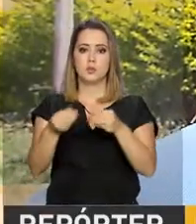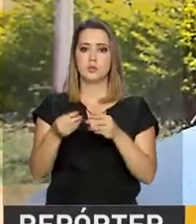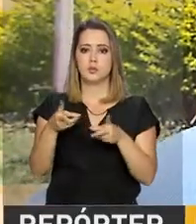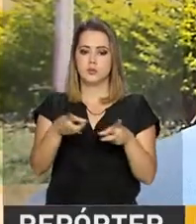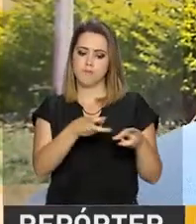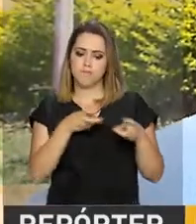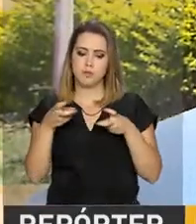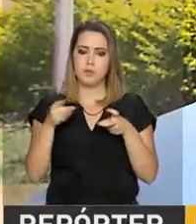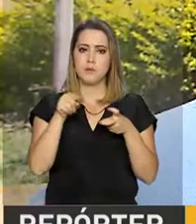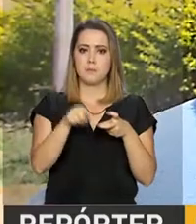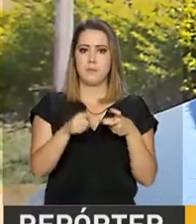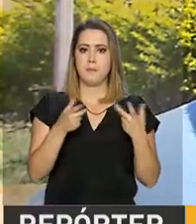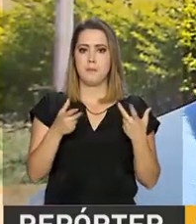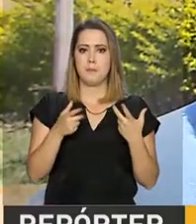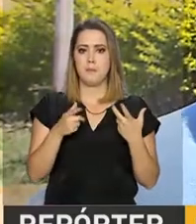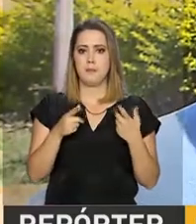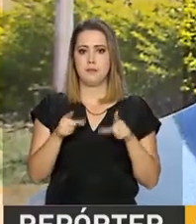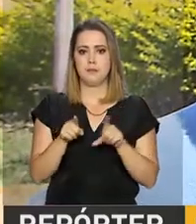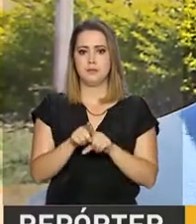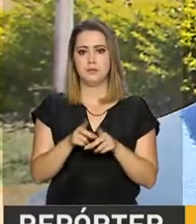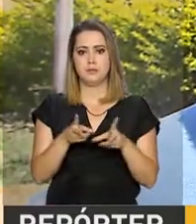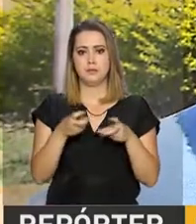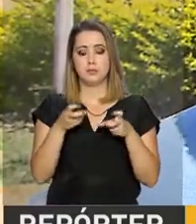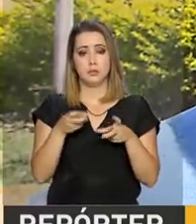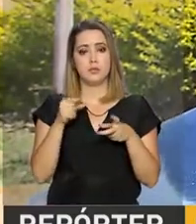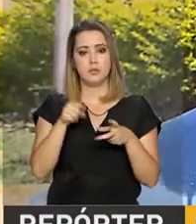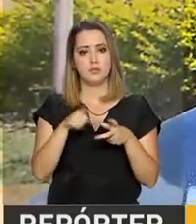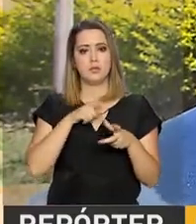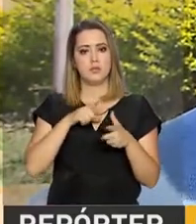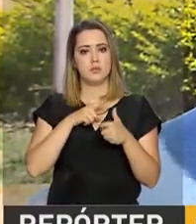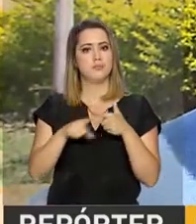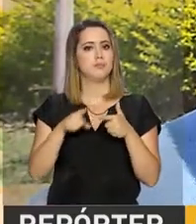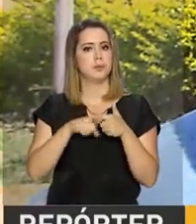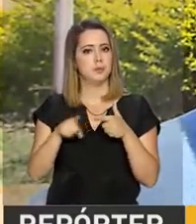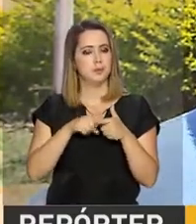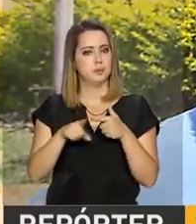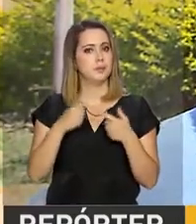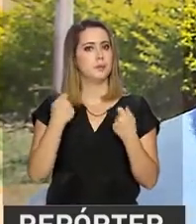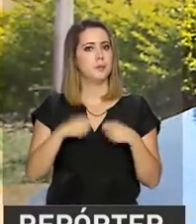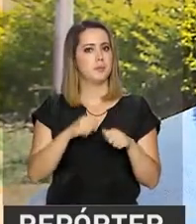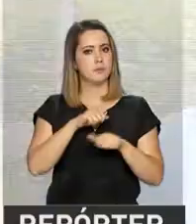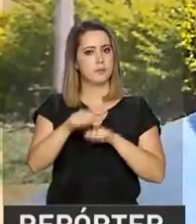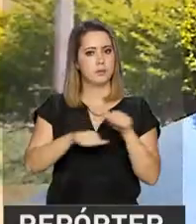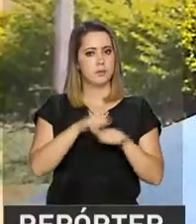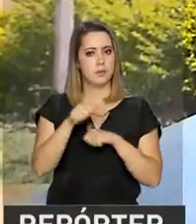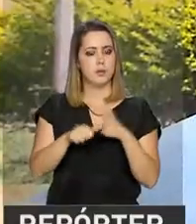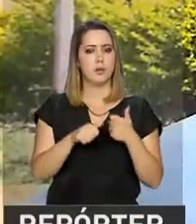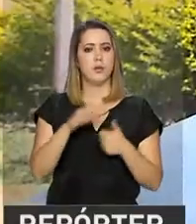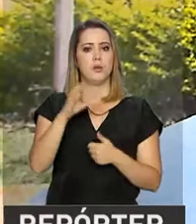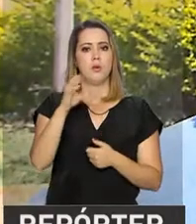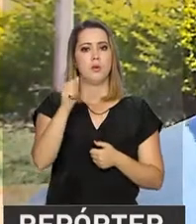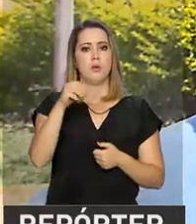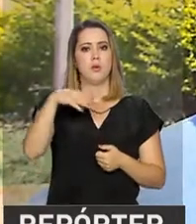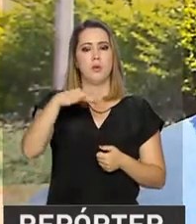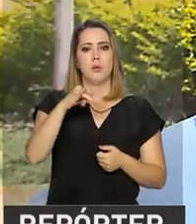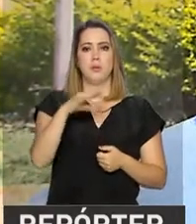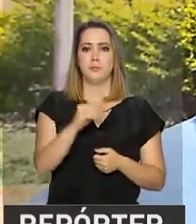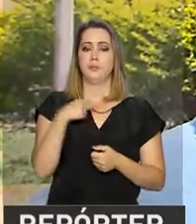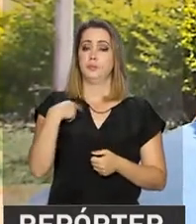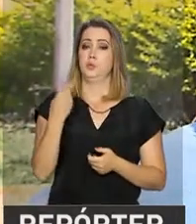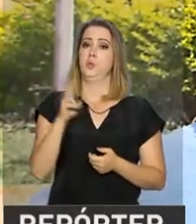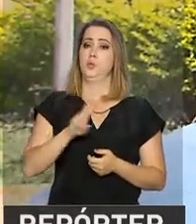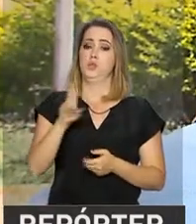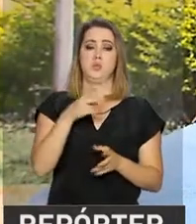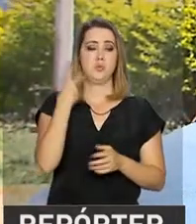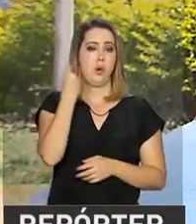analisar e verificar o que realmente teria que trocar wot câmbio e com isso eu tô utilizando o